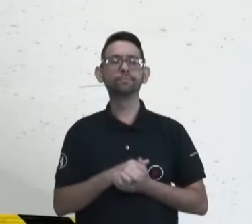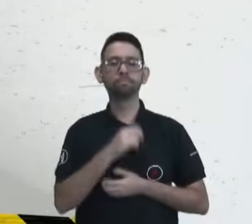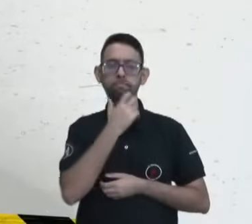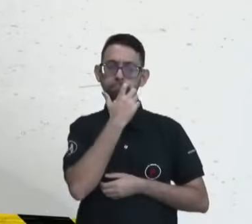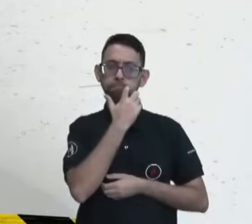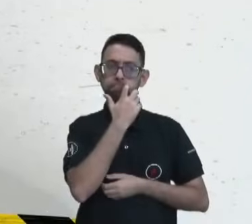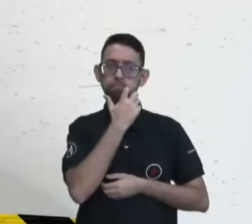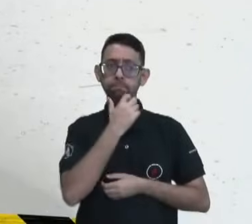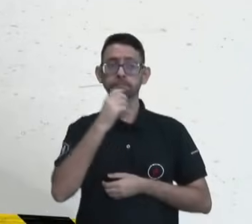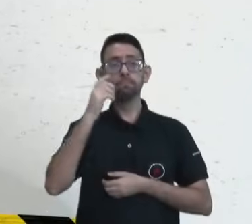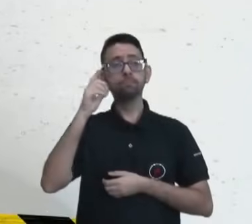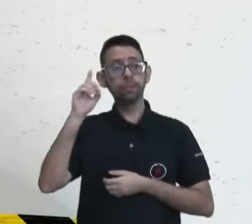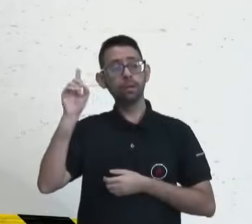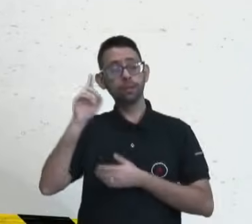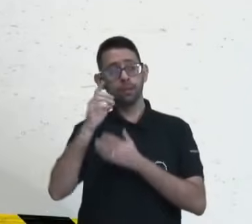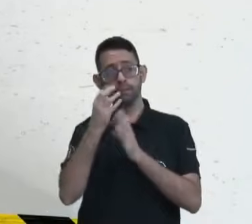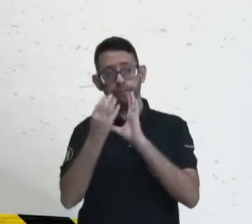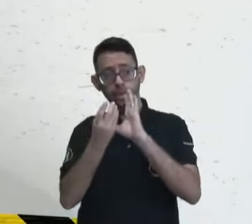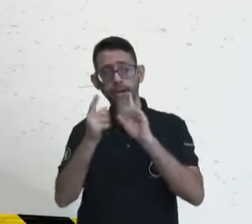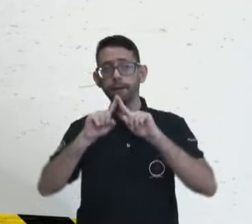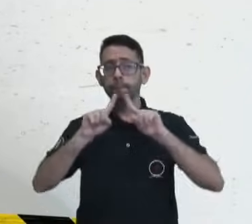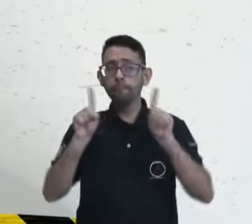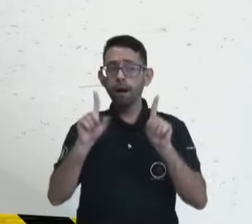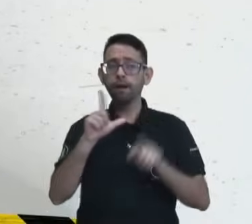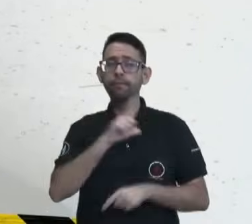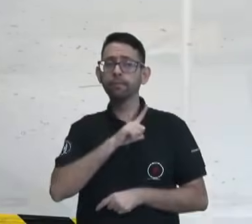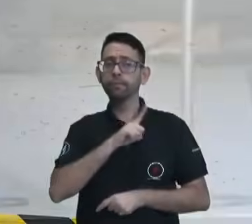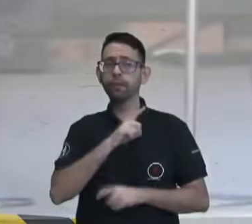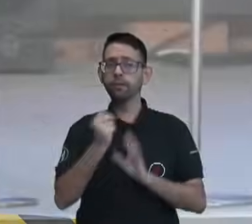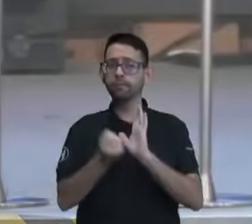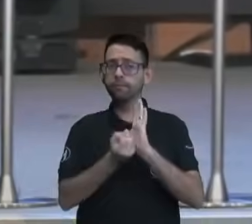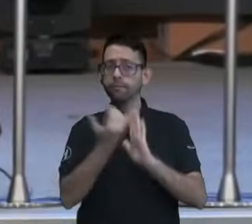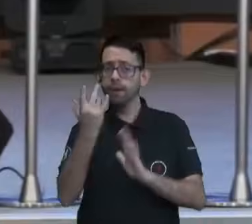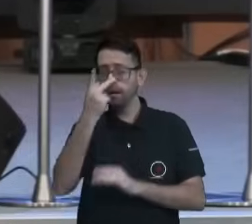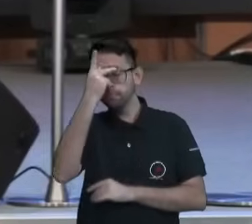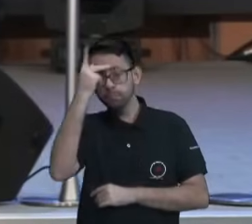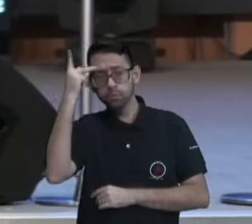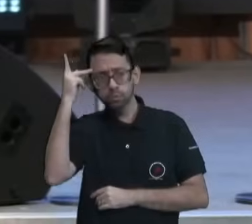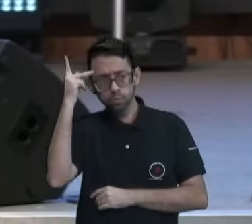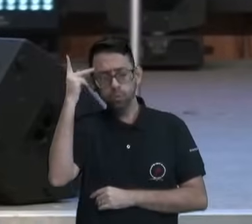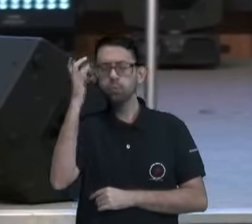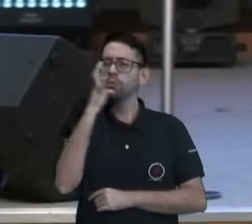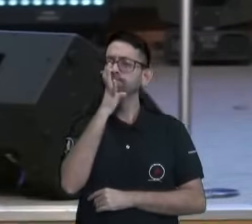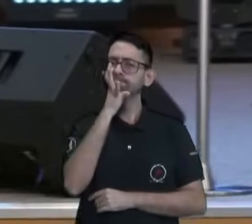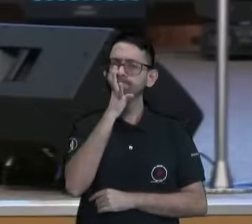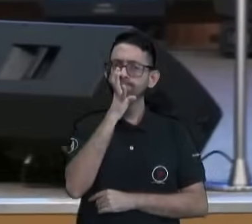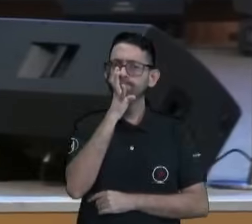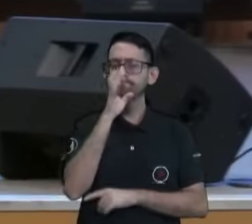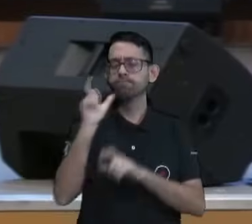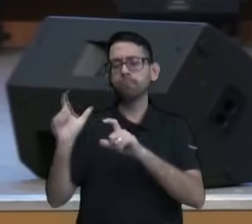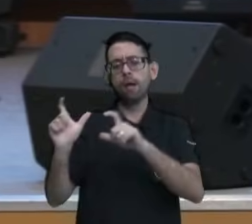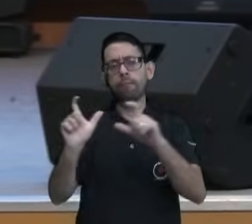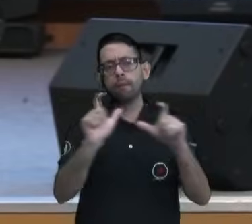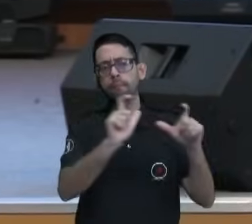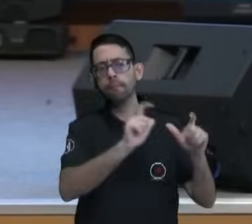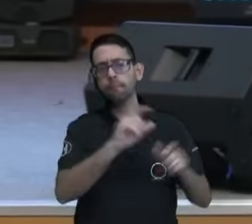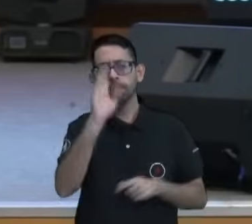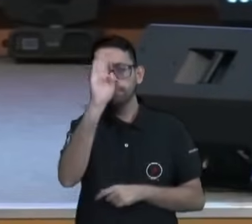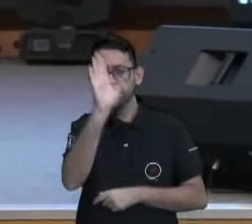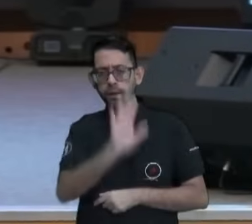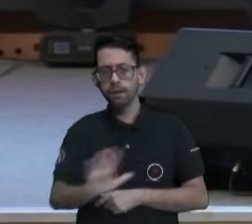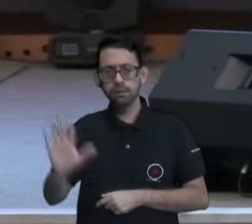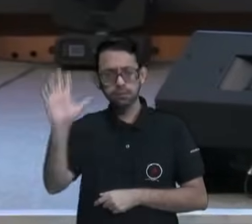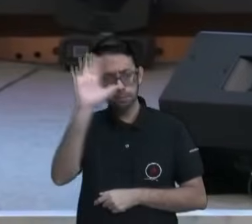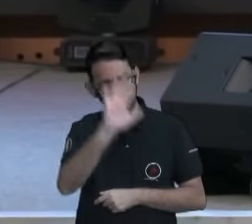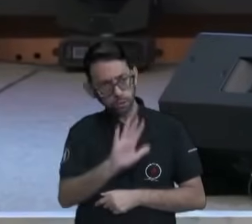irmãos Como tem muita gente que nos ACOM de outros lugares do Brasil do exterior